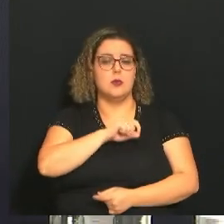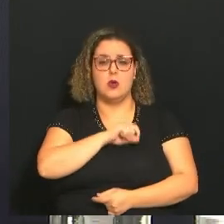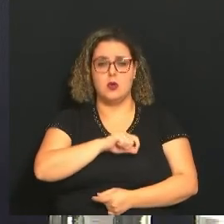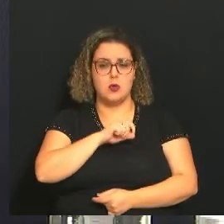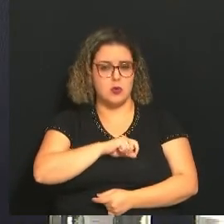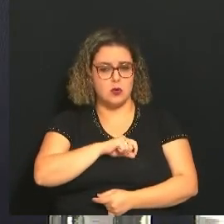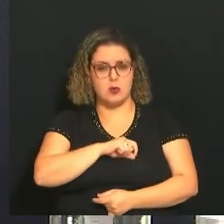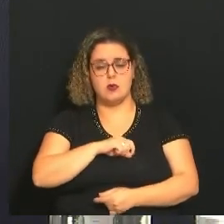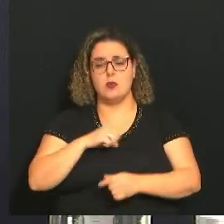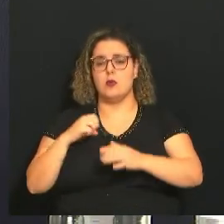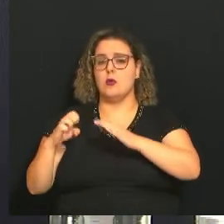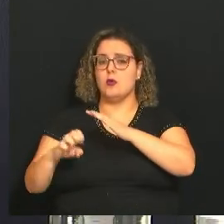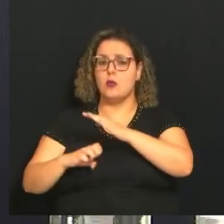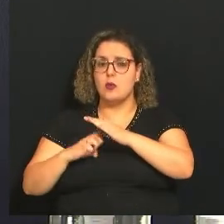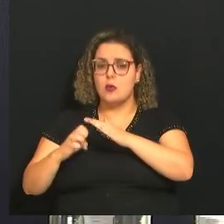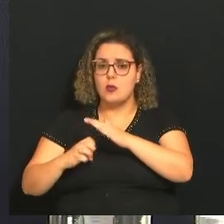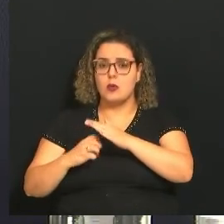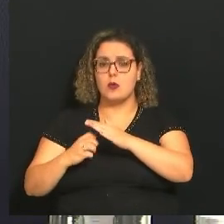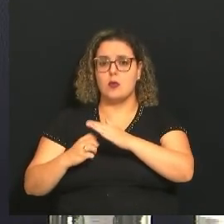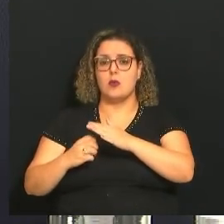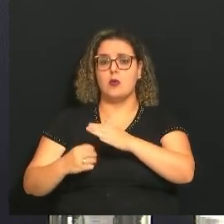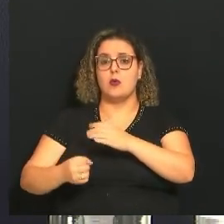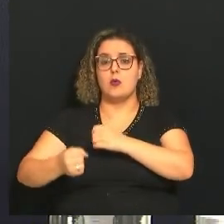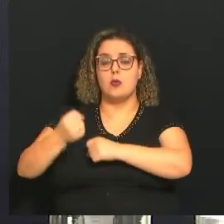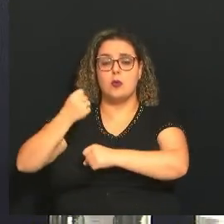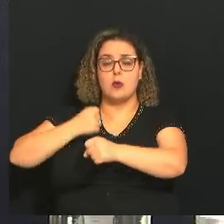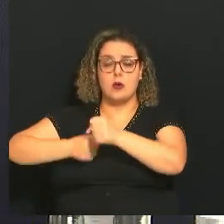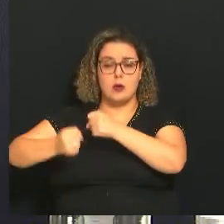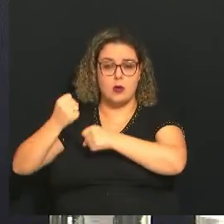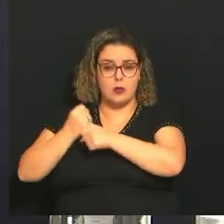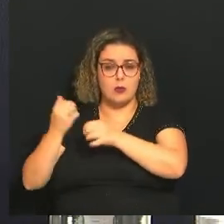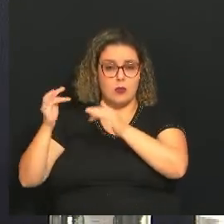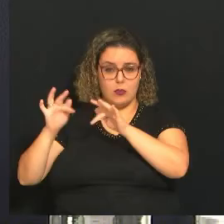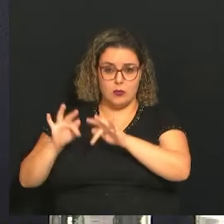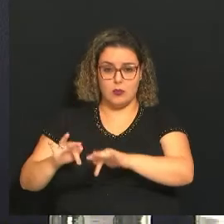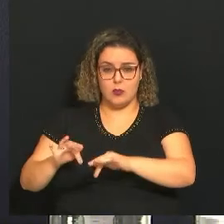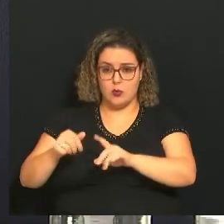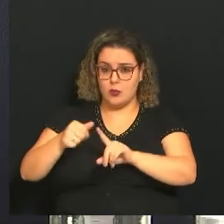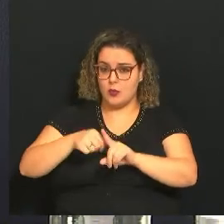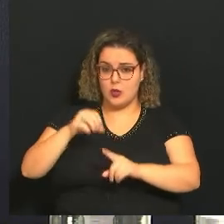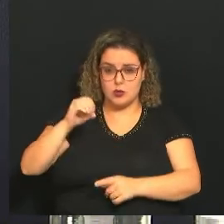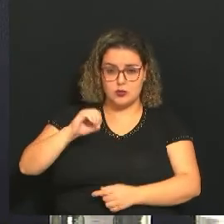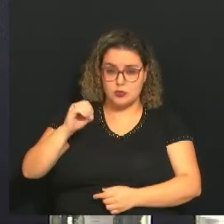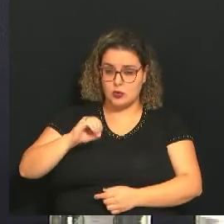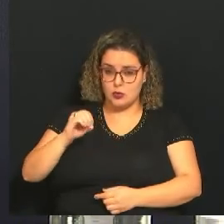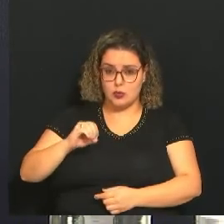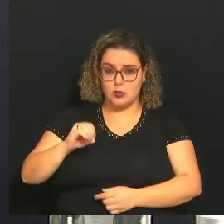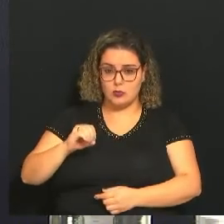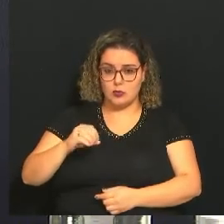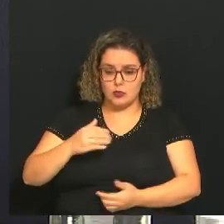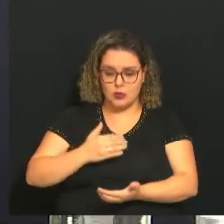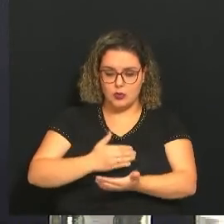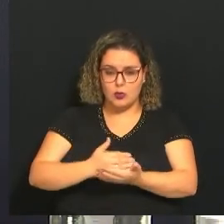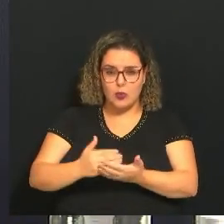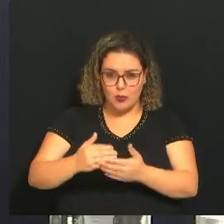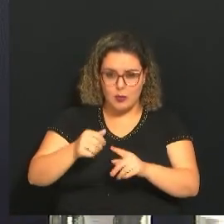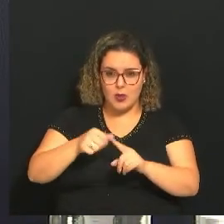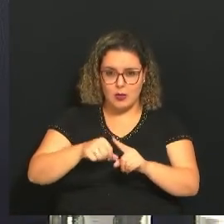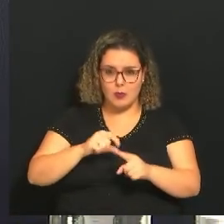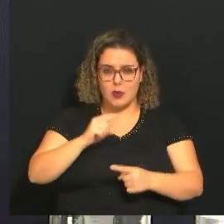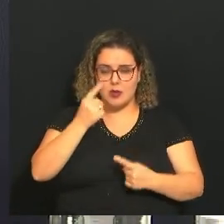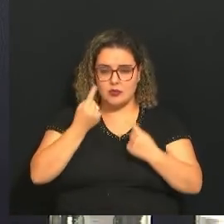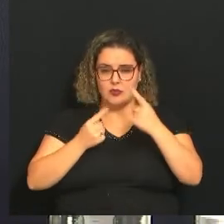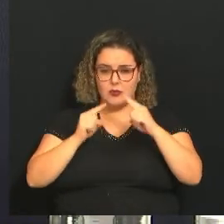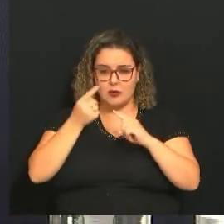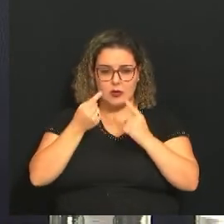que entrou o ano passado, no final do ano passado, em outubro, e agora, em fevereiro, ela não consegue cumprir pagamento